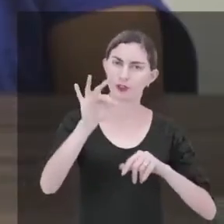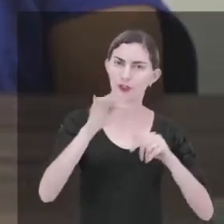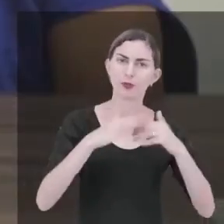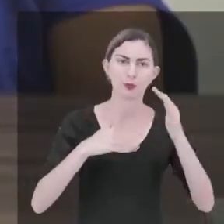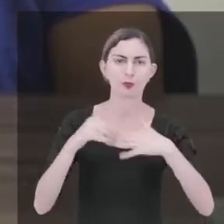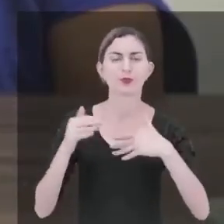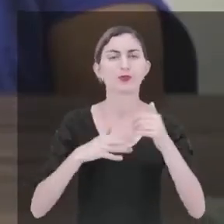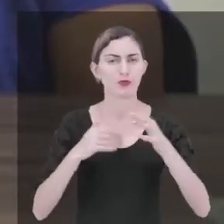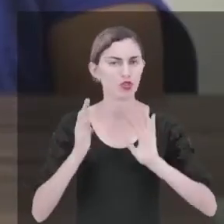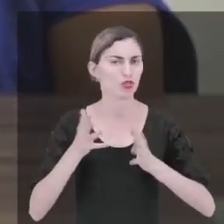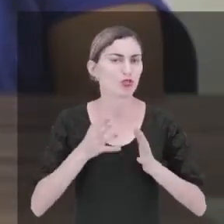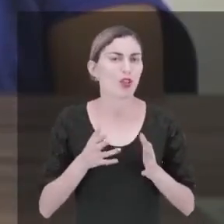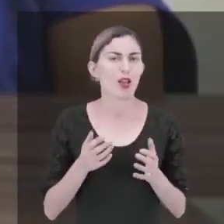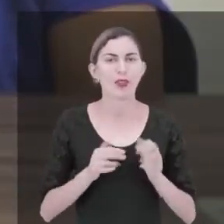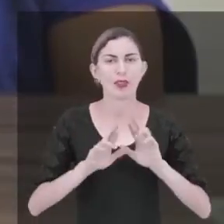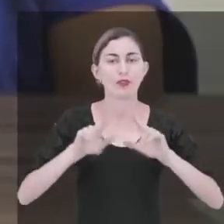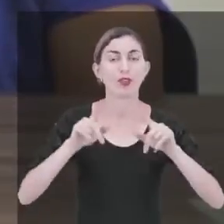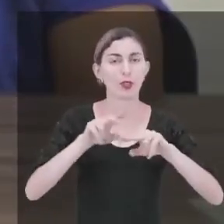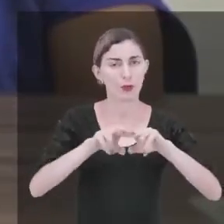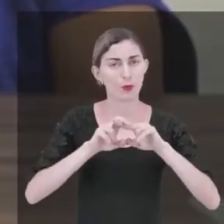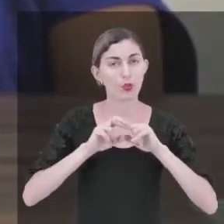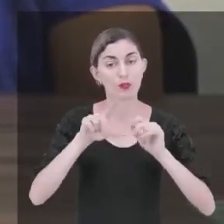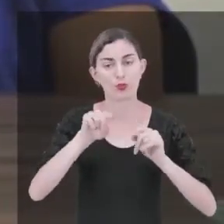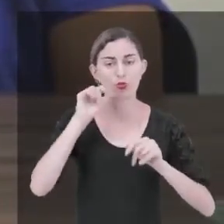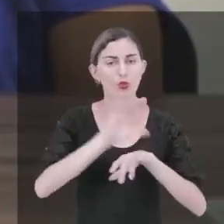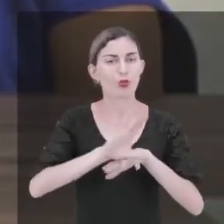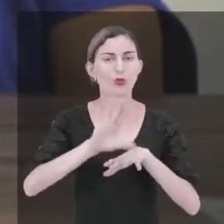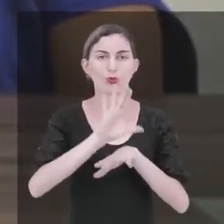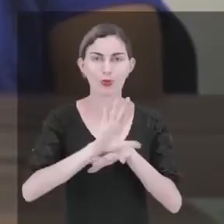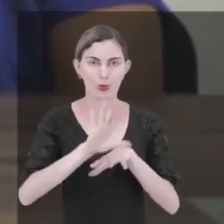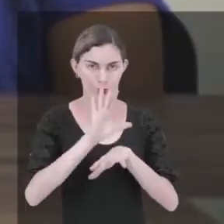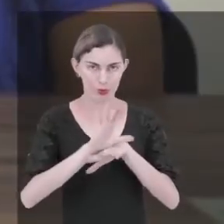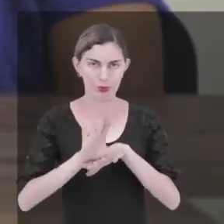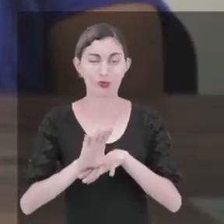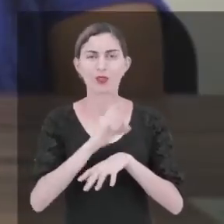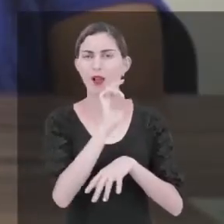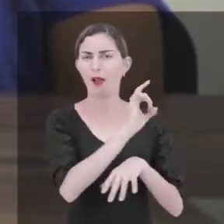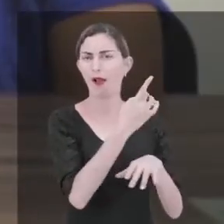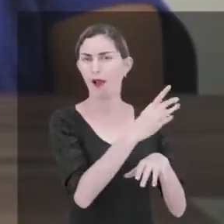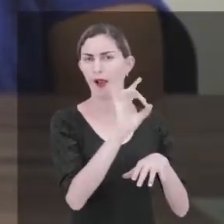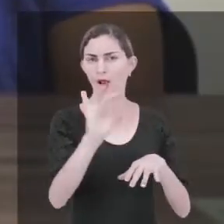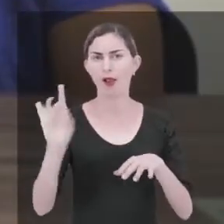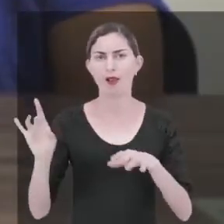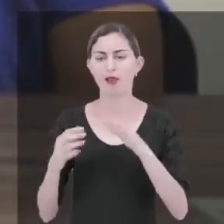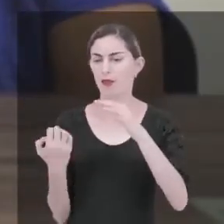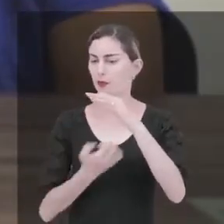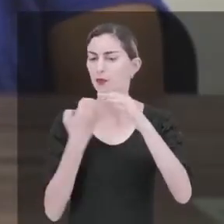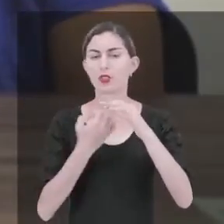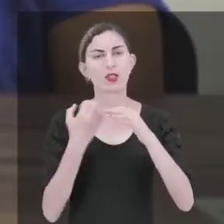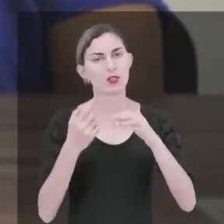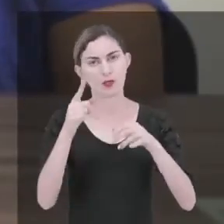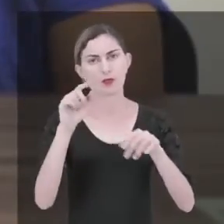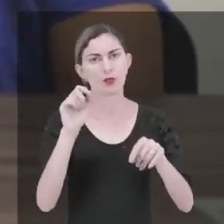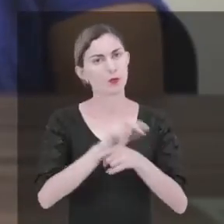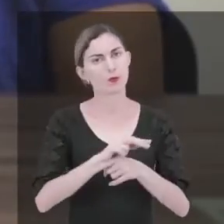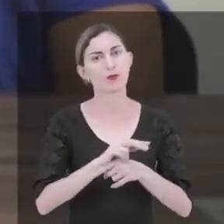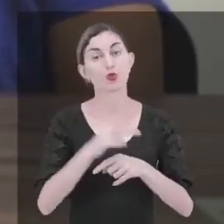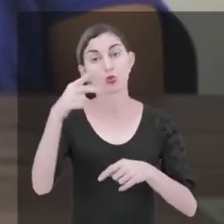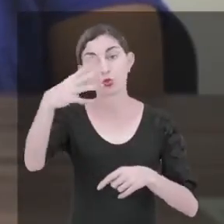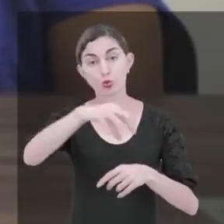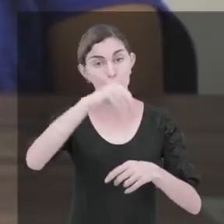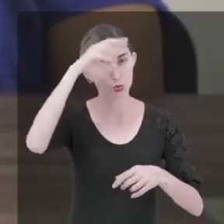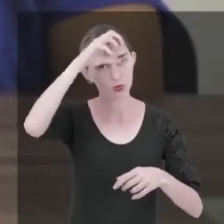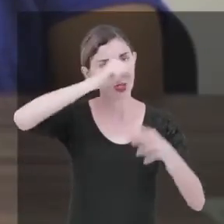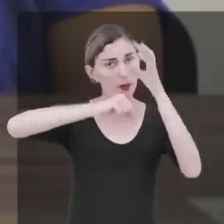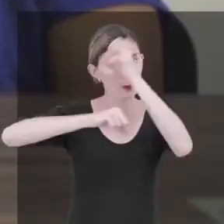diferença, que já estão fazendo a diferença por causa da escolha do curso, e em cada empresa que vocês estiverem, tudo que